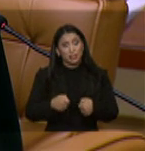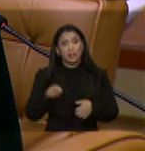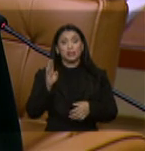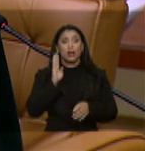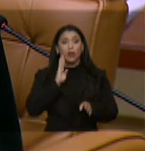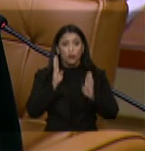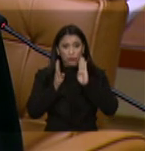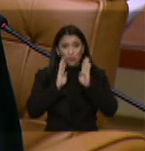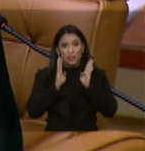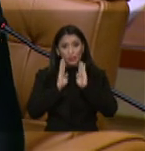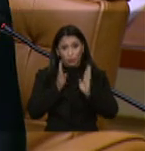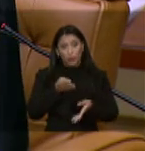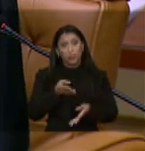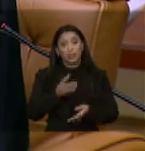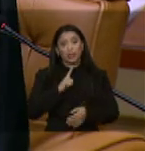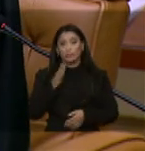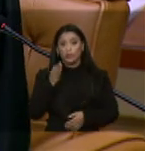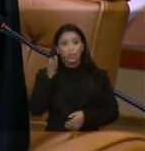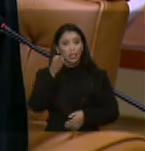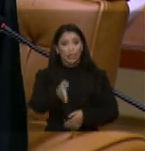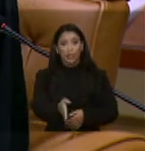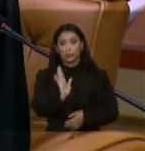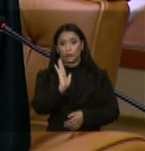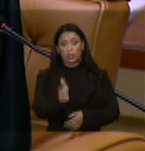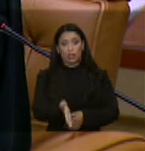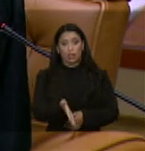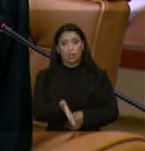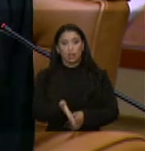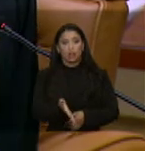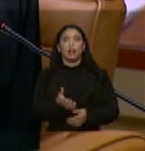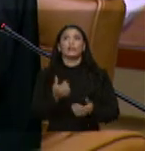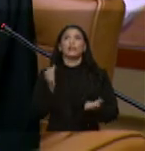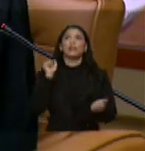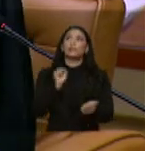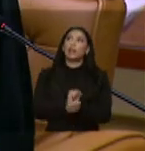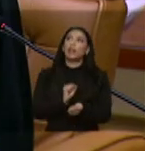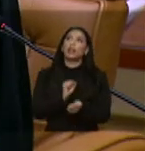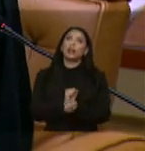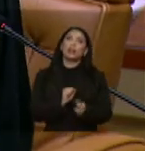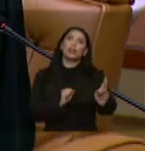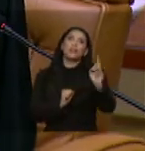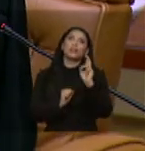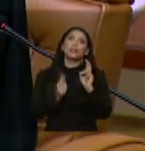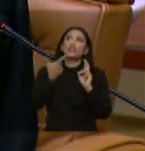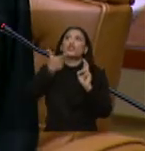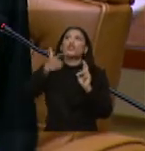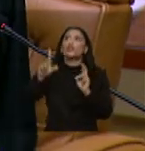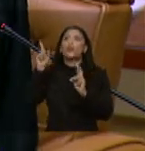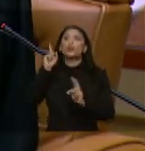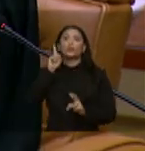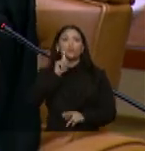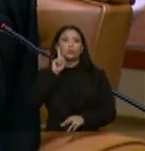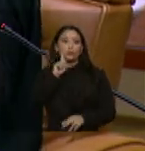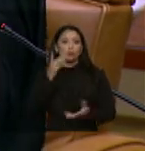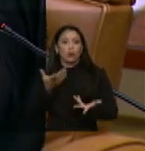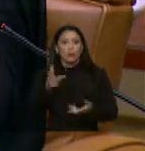aqui seria um contrassenso é aguardar é uma resposta do outro país se as informações